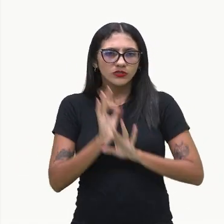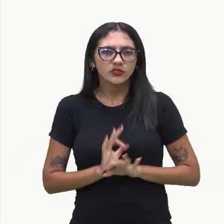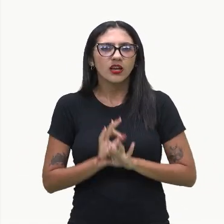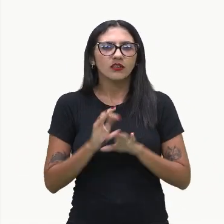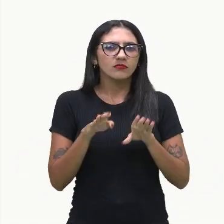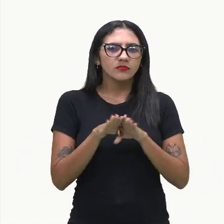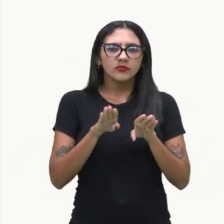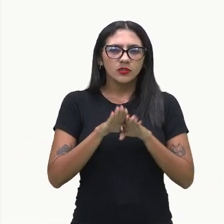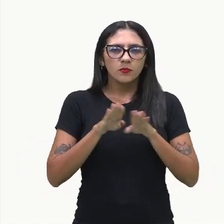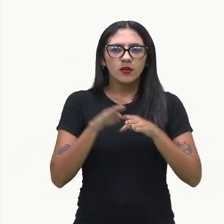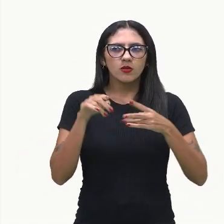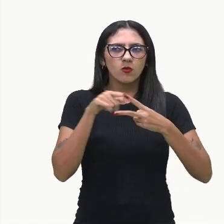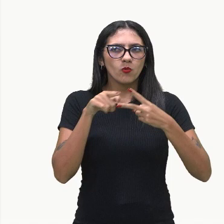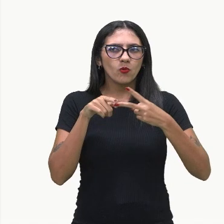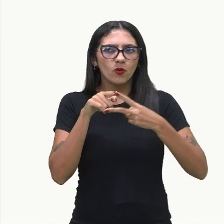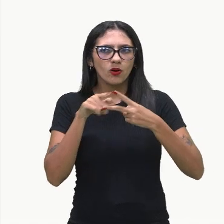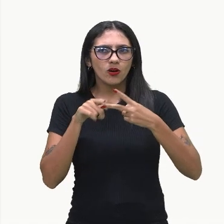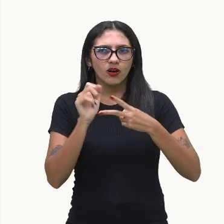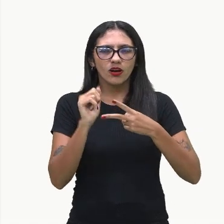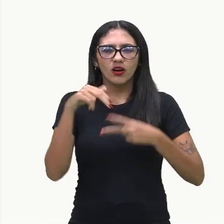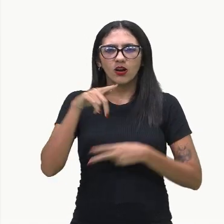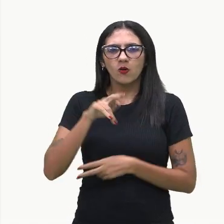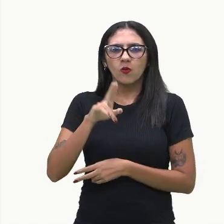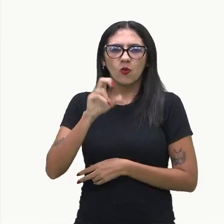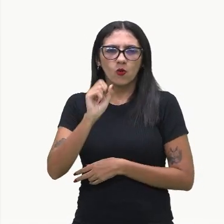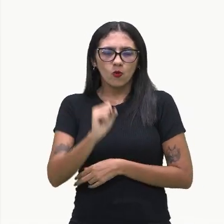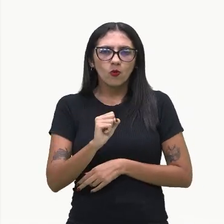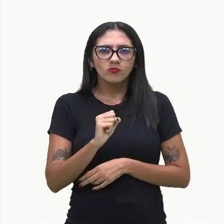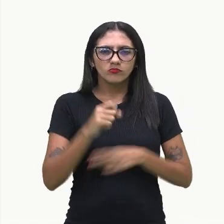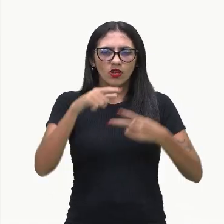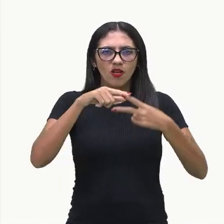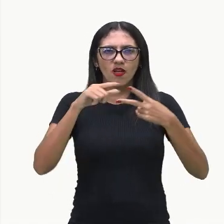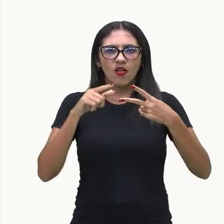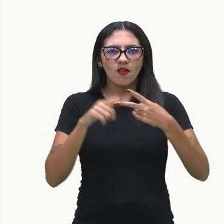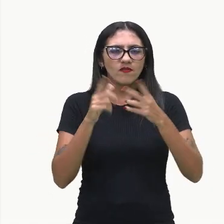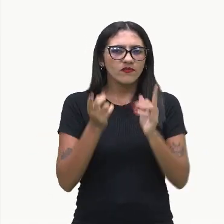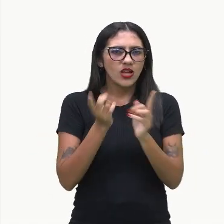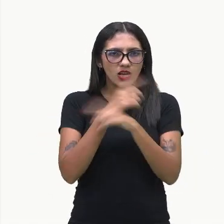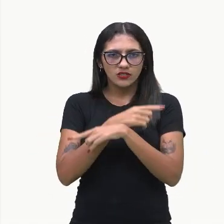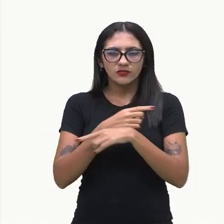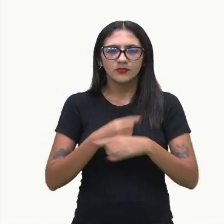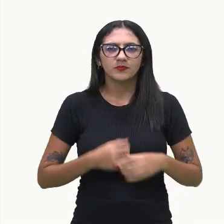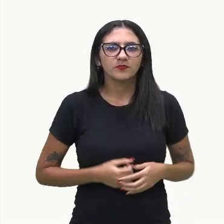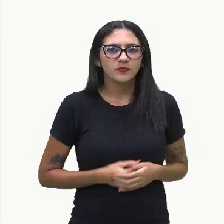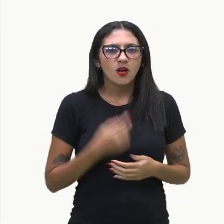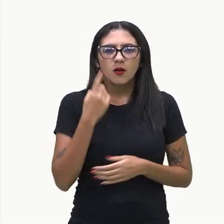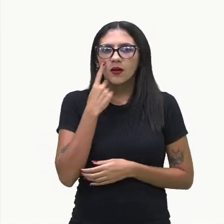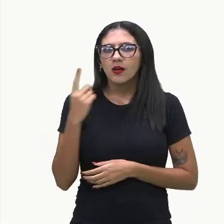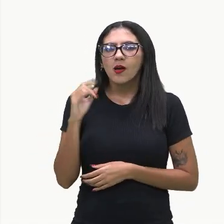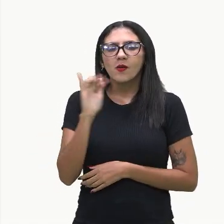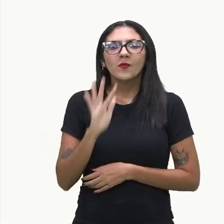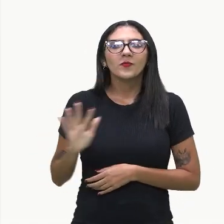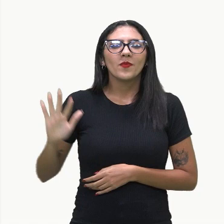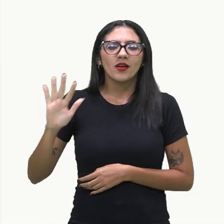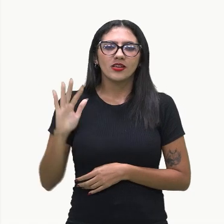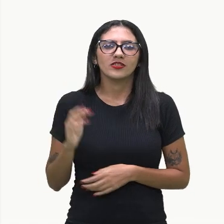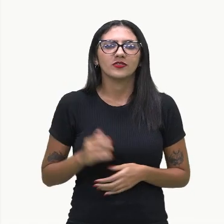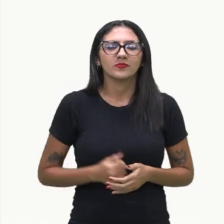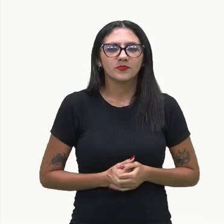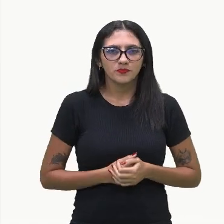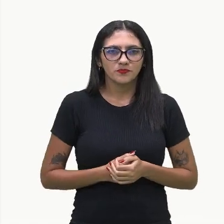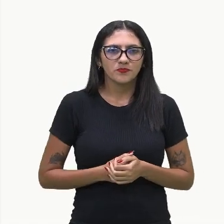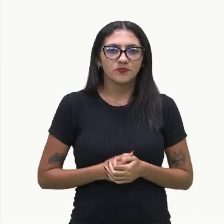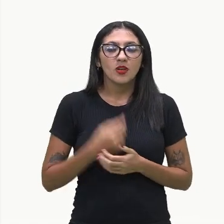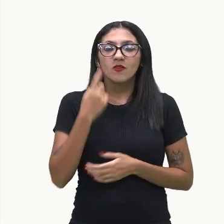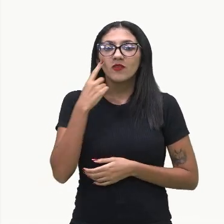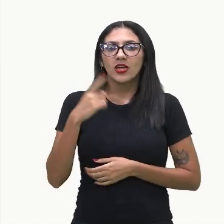Com ângulos opostos pelo vértice. Então, olha a imagem. A imagem me traz aí 4